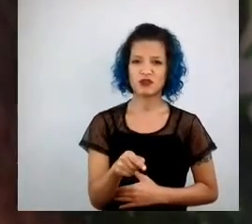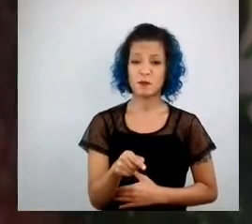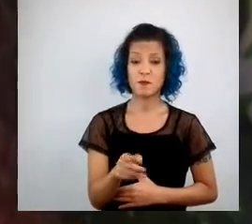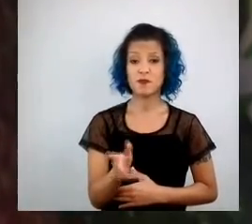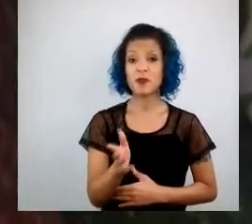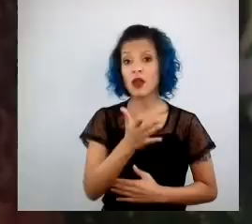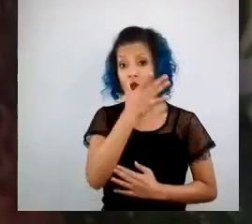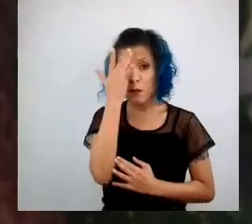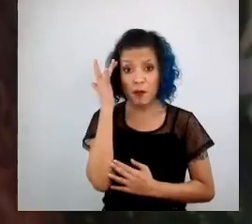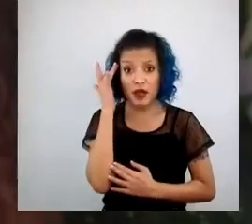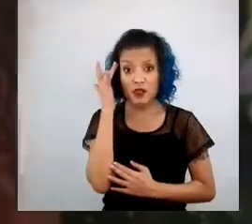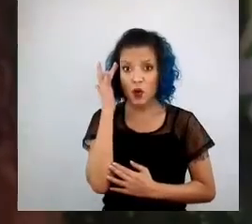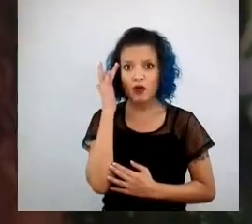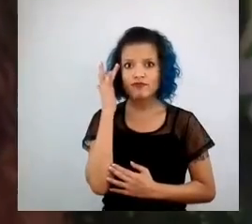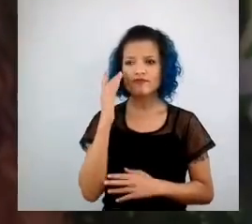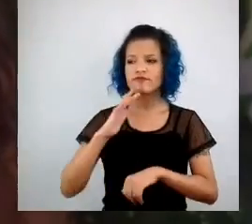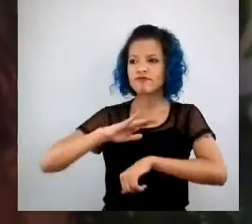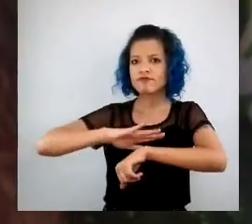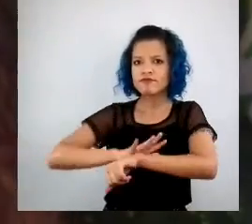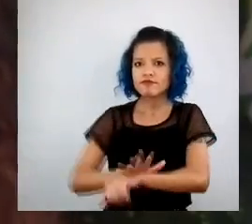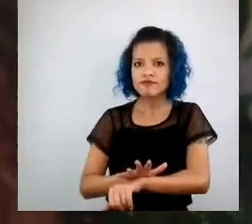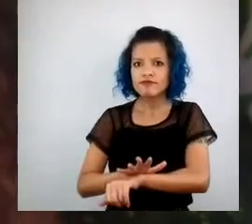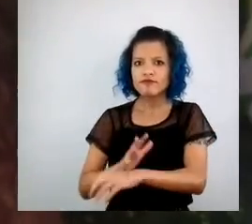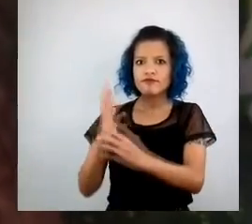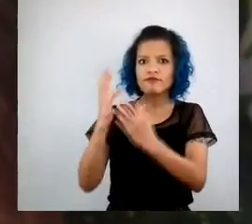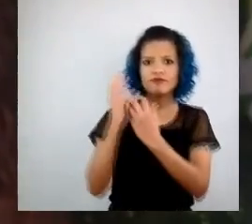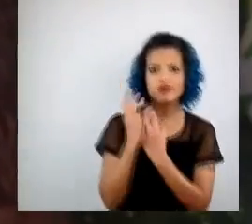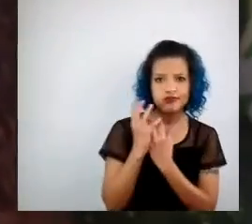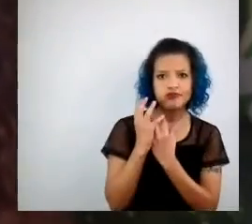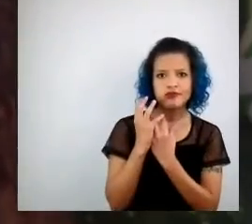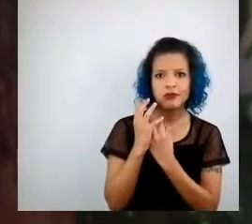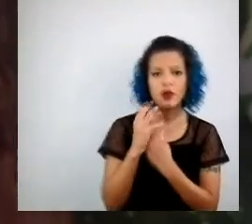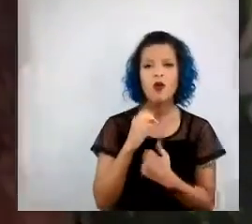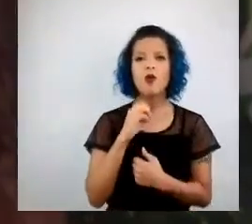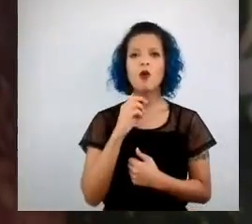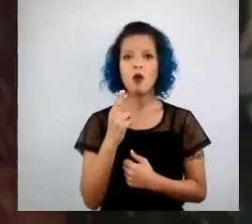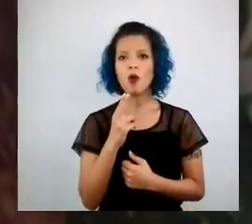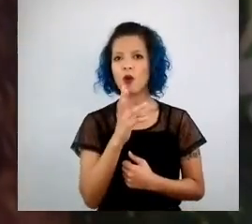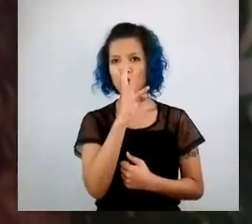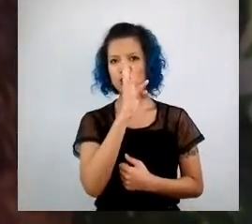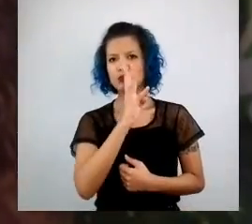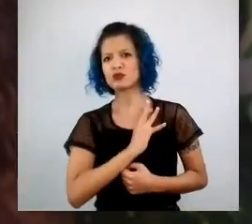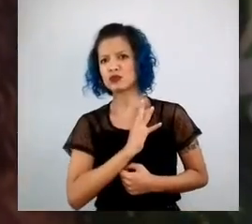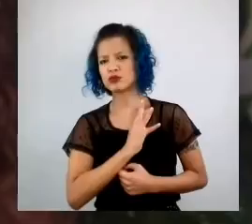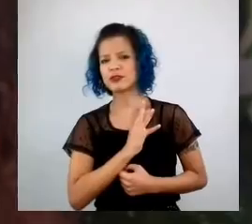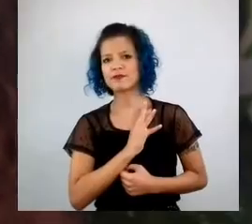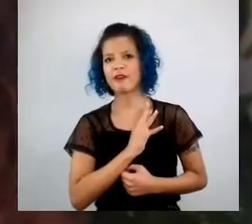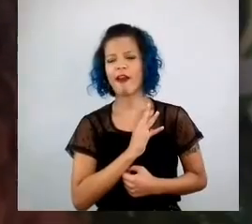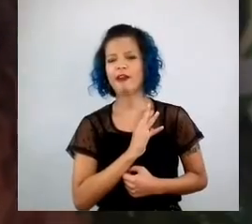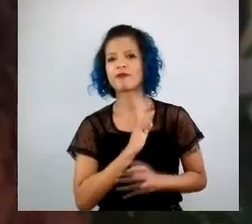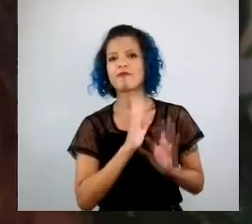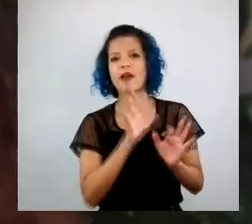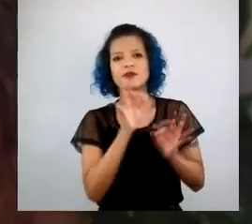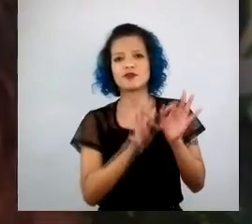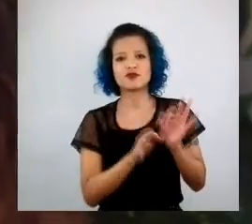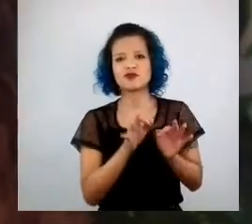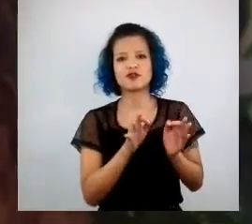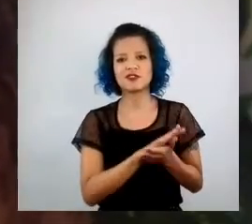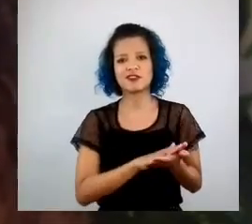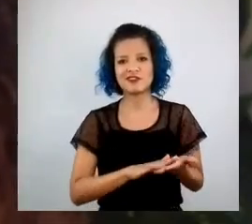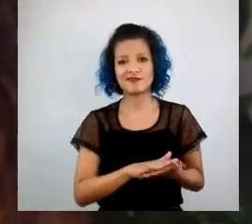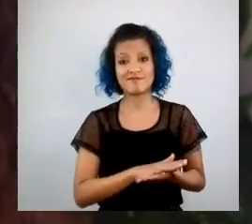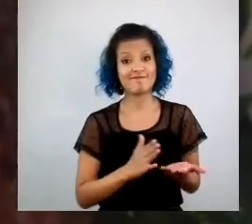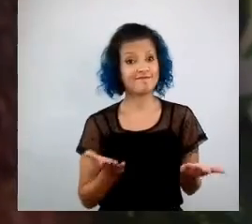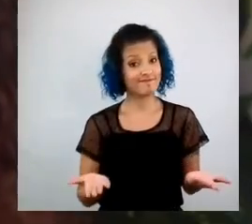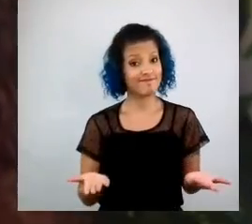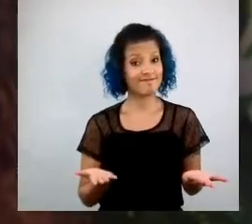situação de racismo, ou quando é julgado injustamente. quero compartilhar